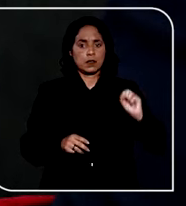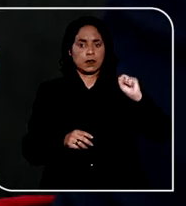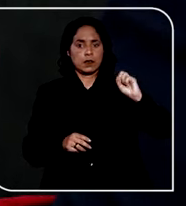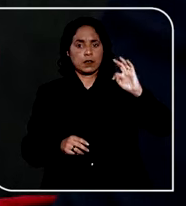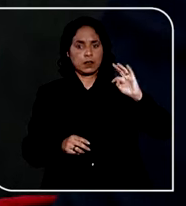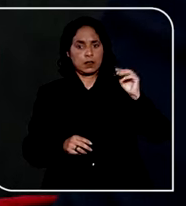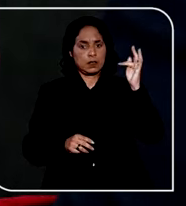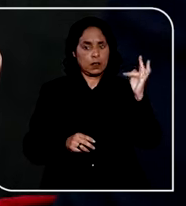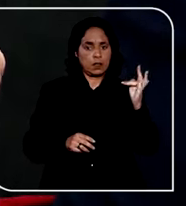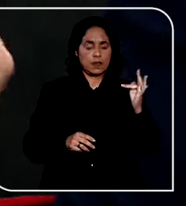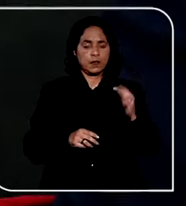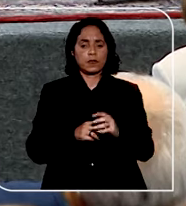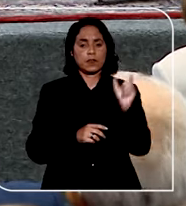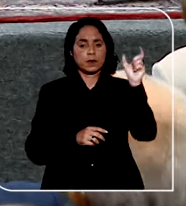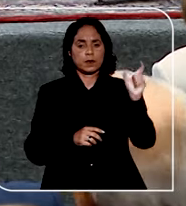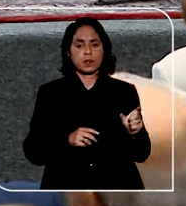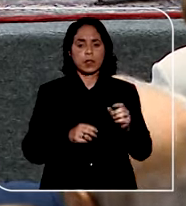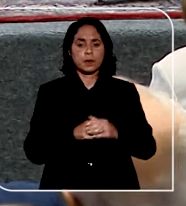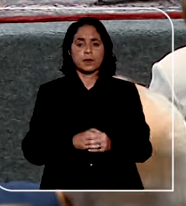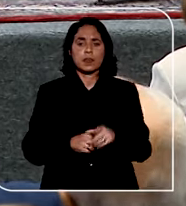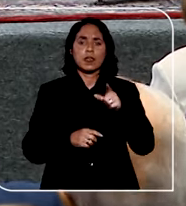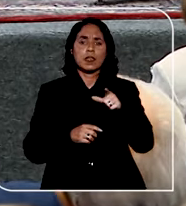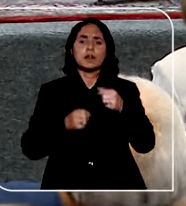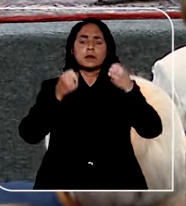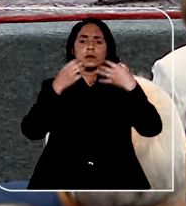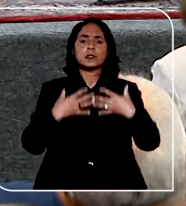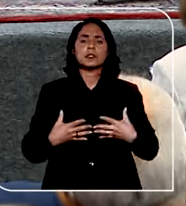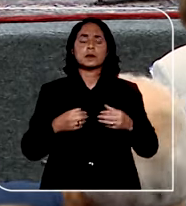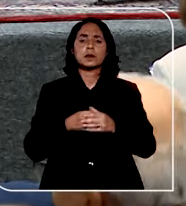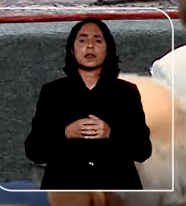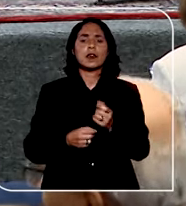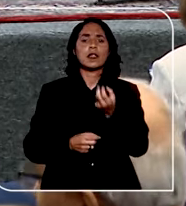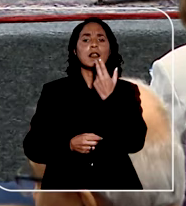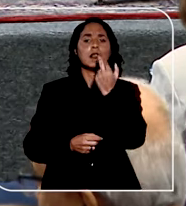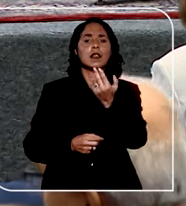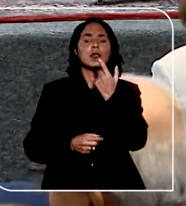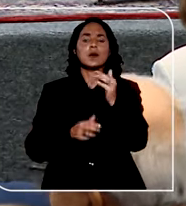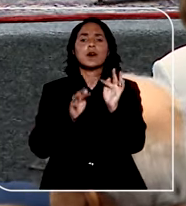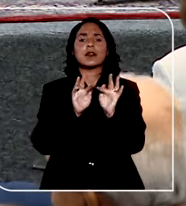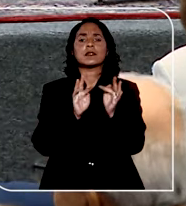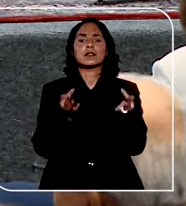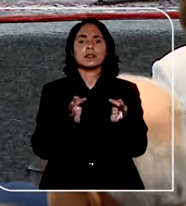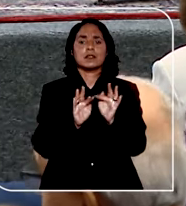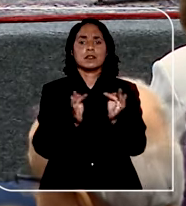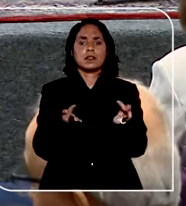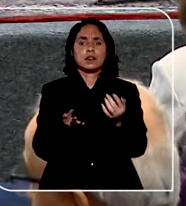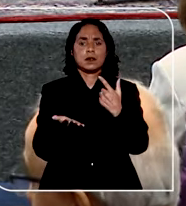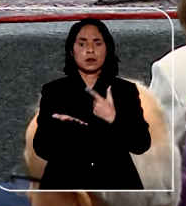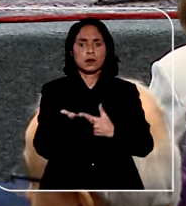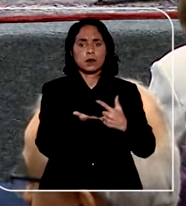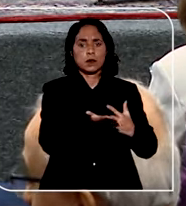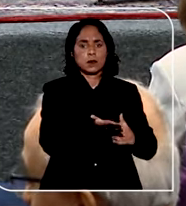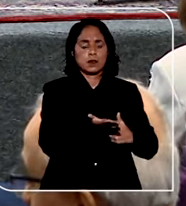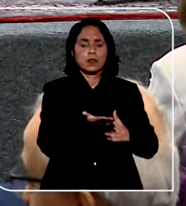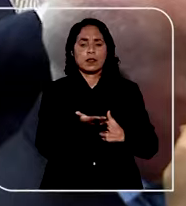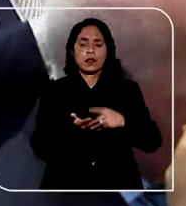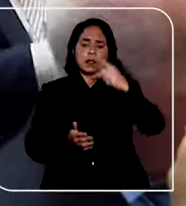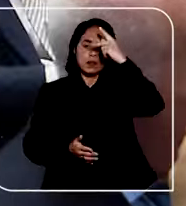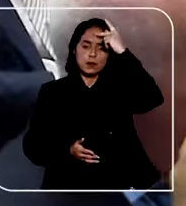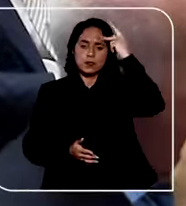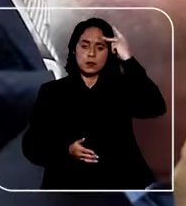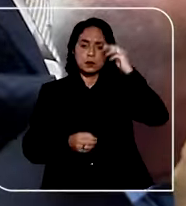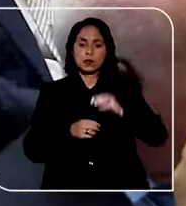Ministro luí Roberto Barroso o pacto da linguagem simples portanto é um certo compromisso com as pessoas